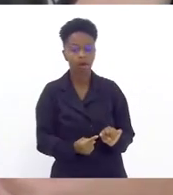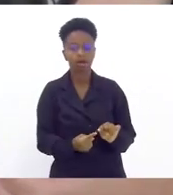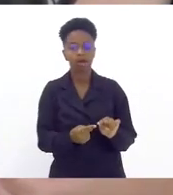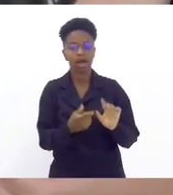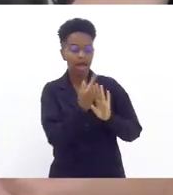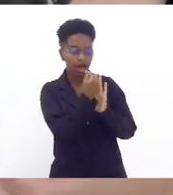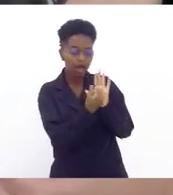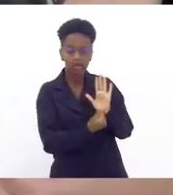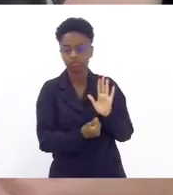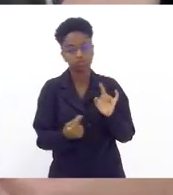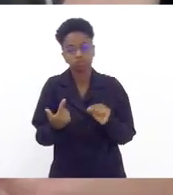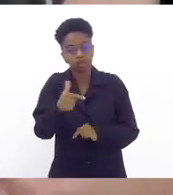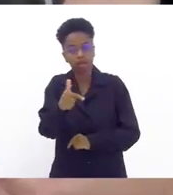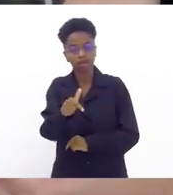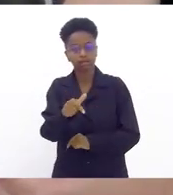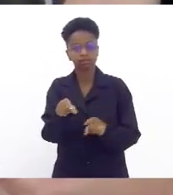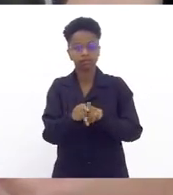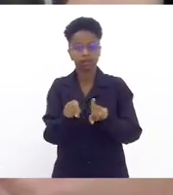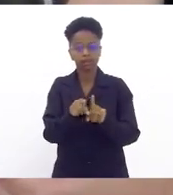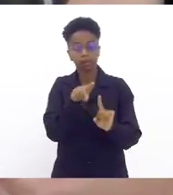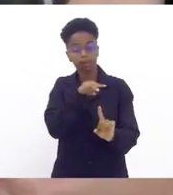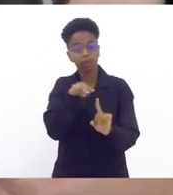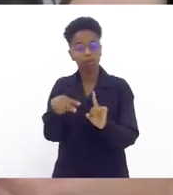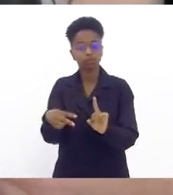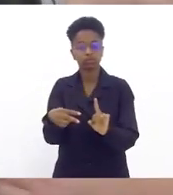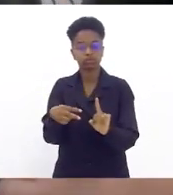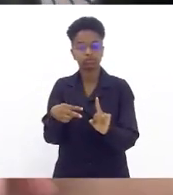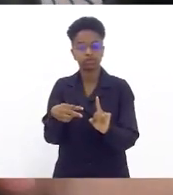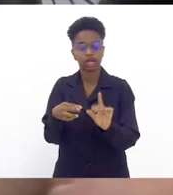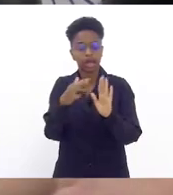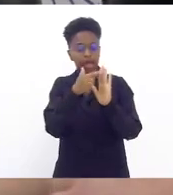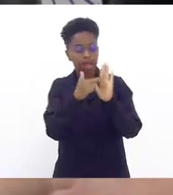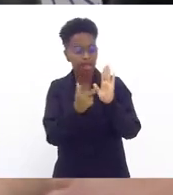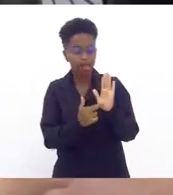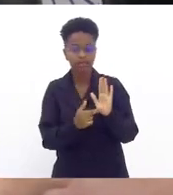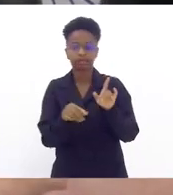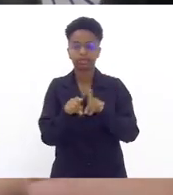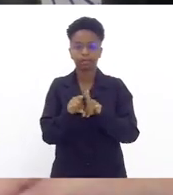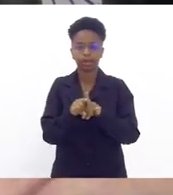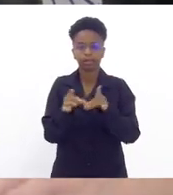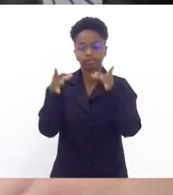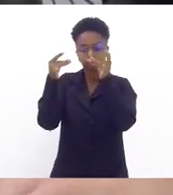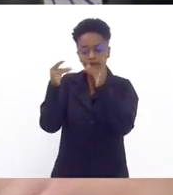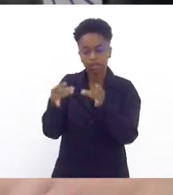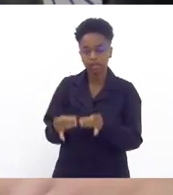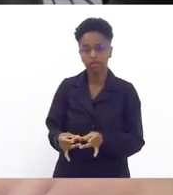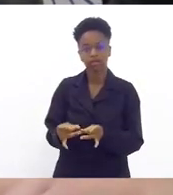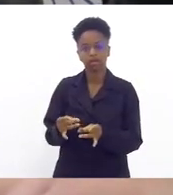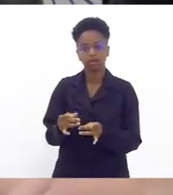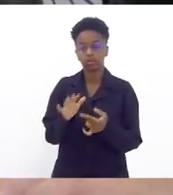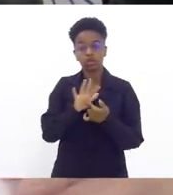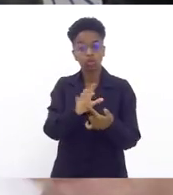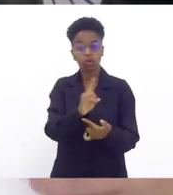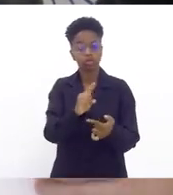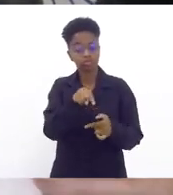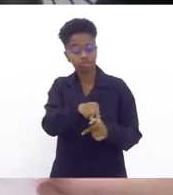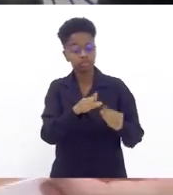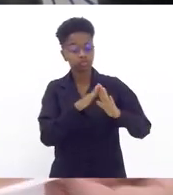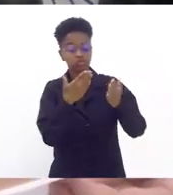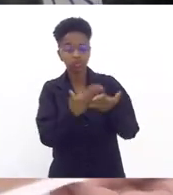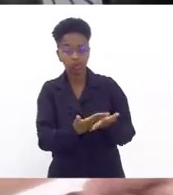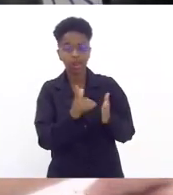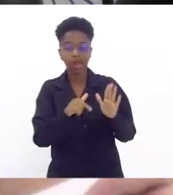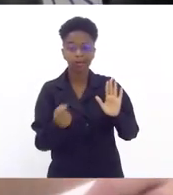orçamentário e do ponto de vista das normas e especificações que aquela é uma escola tombrada